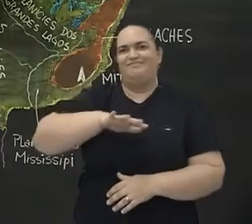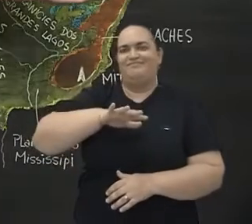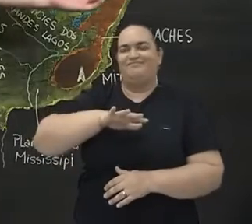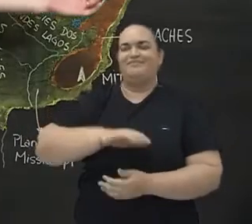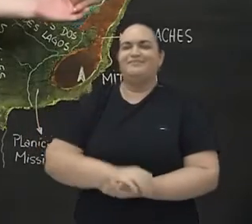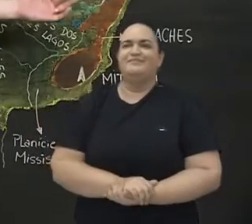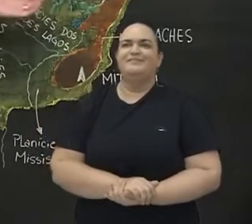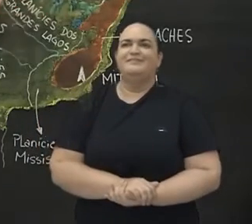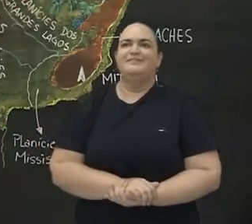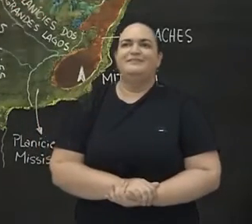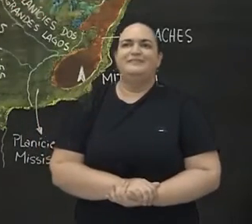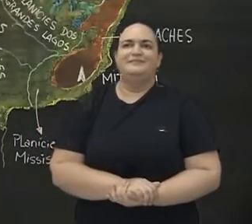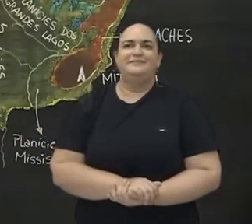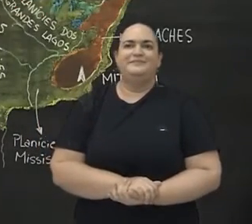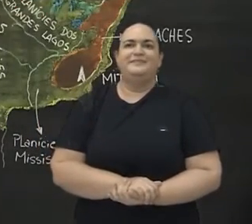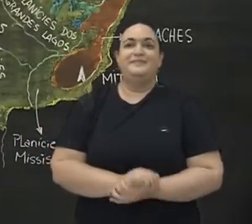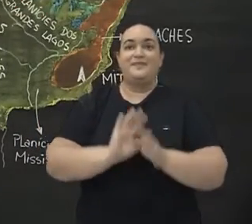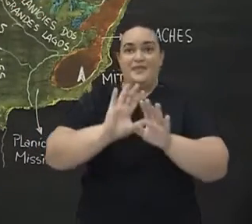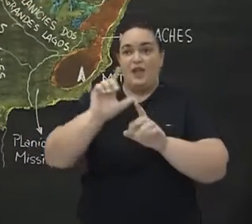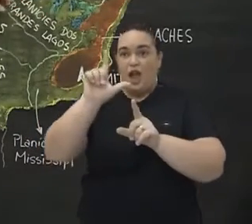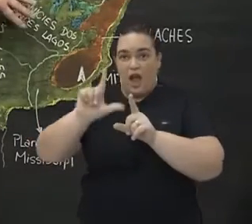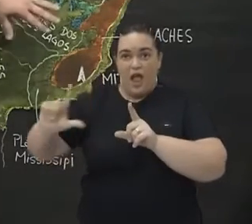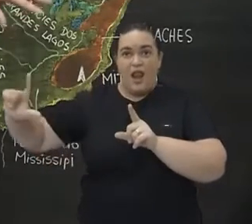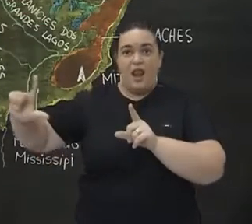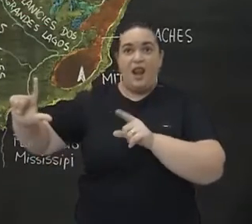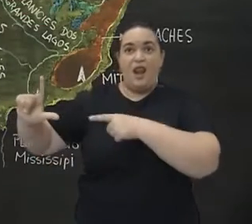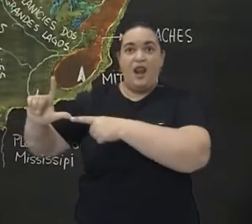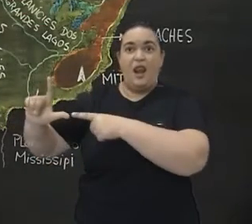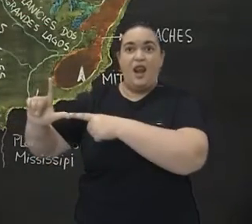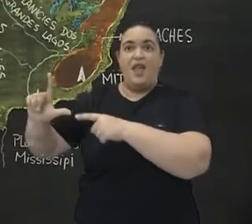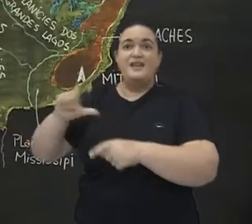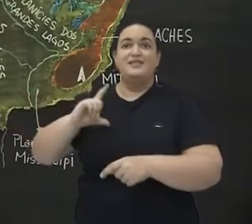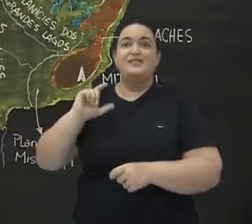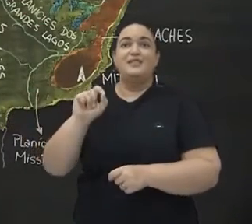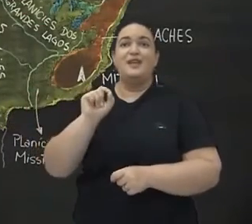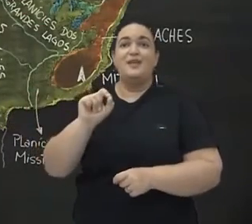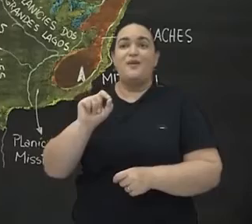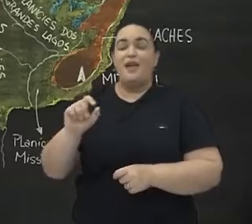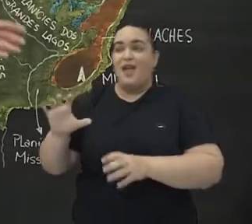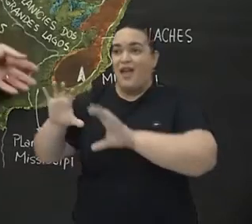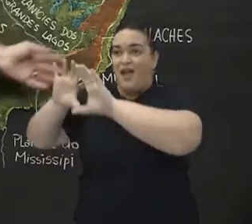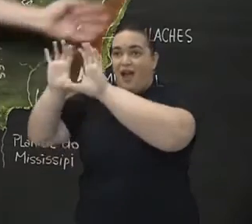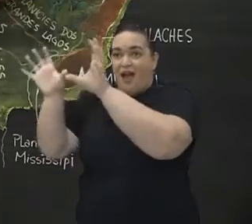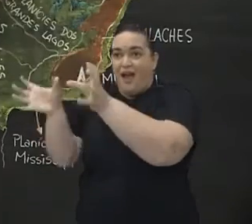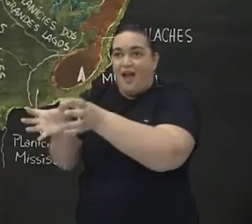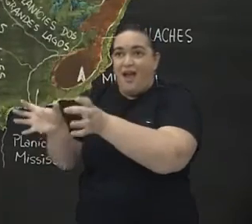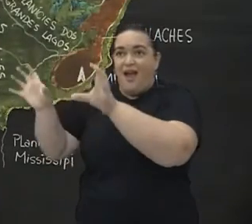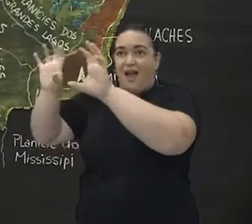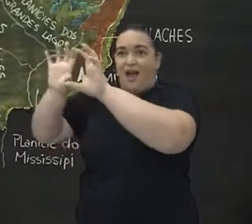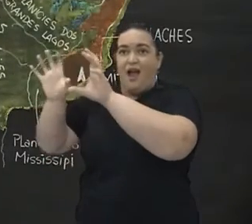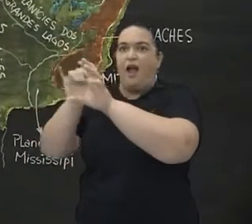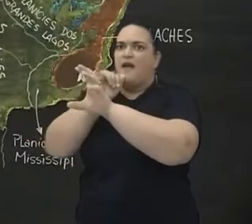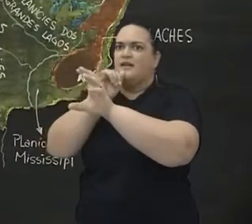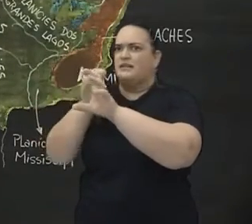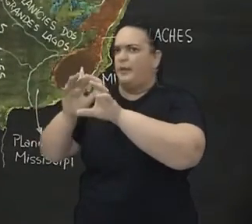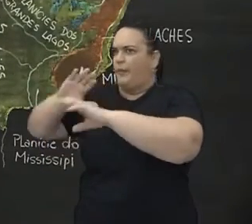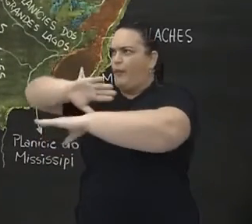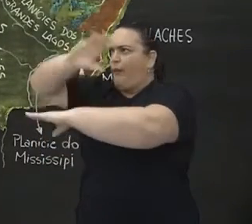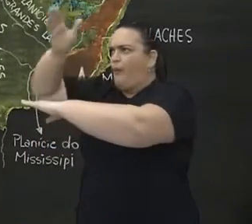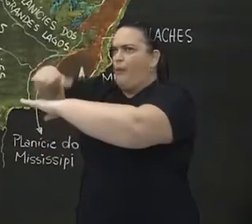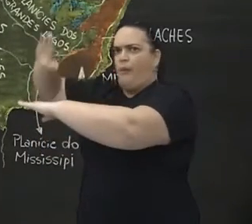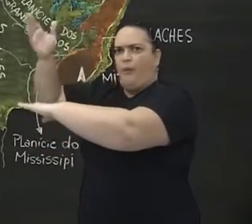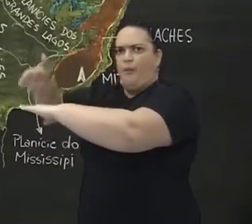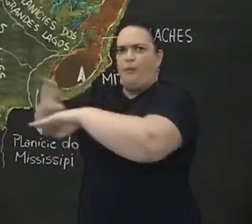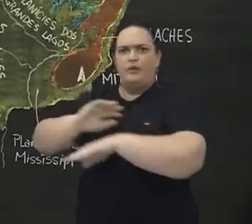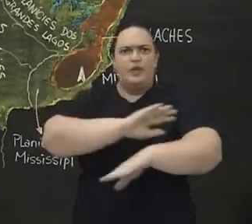seguindo em direção a leste, nós vamos ter agora a região da bacia. Perceba que nós temos uma área de montanha de um lado, uma outra área de montanha